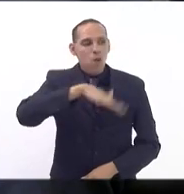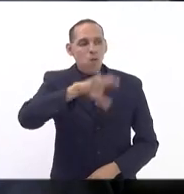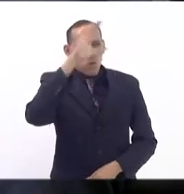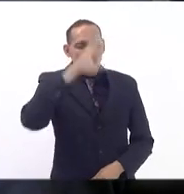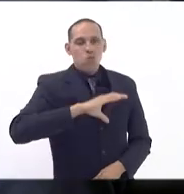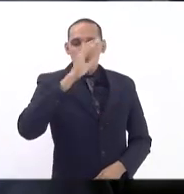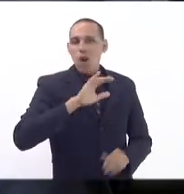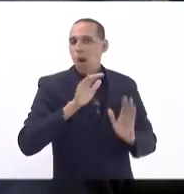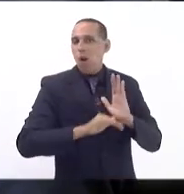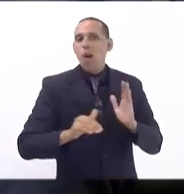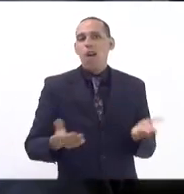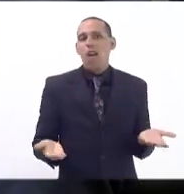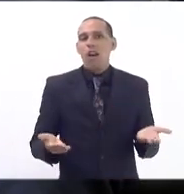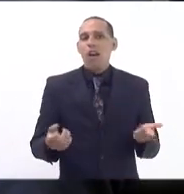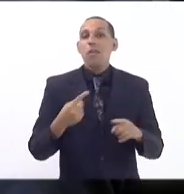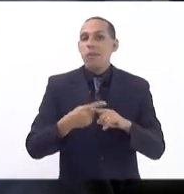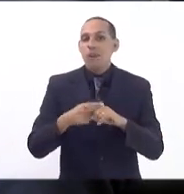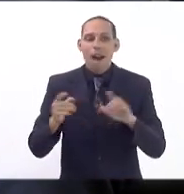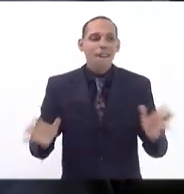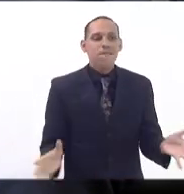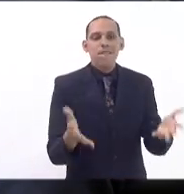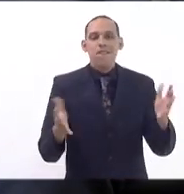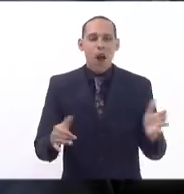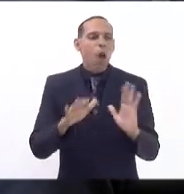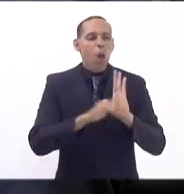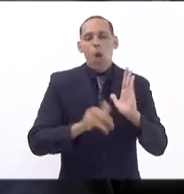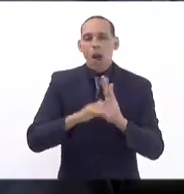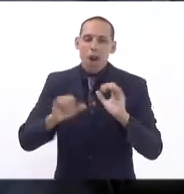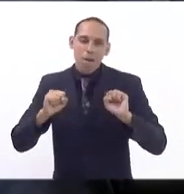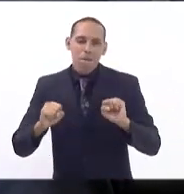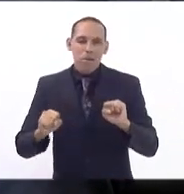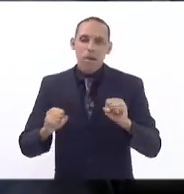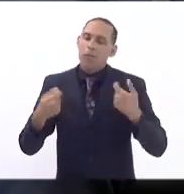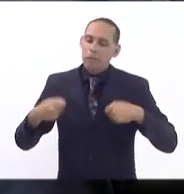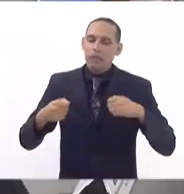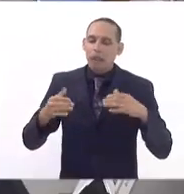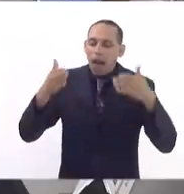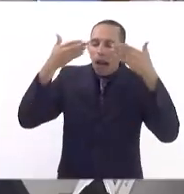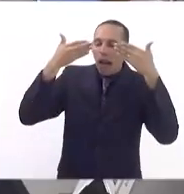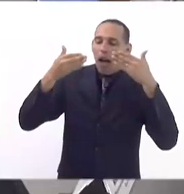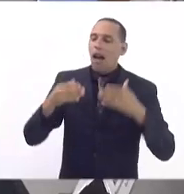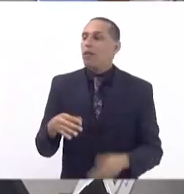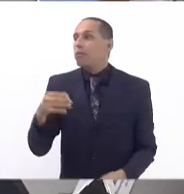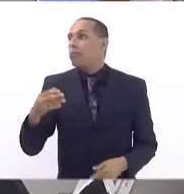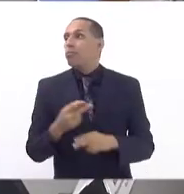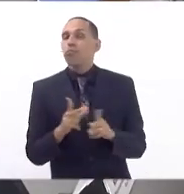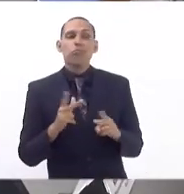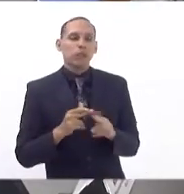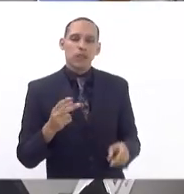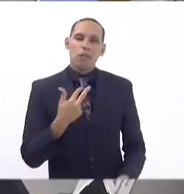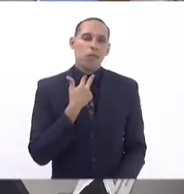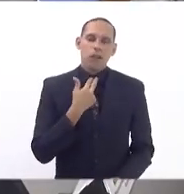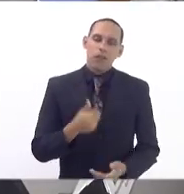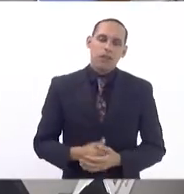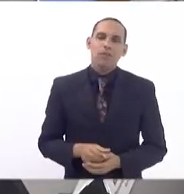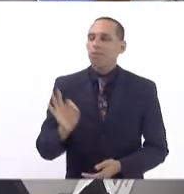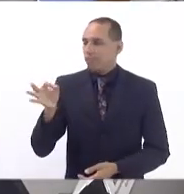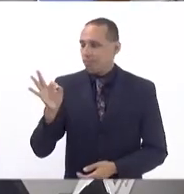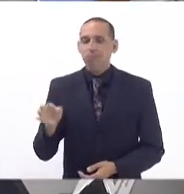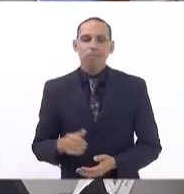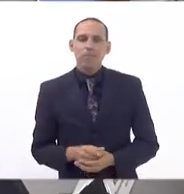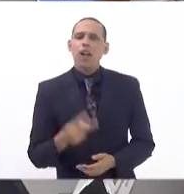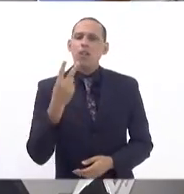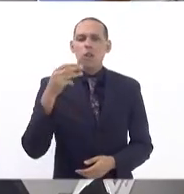e não pode fechar os olhos é isso que tá fomentando todo esse comércio né E aí e eu pedi